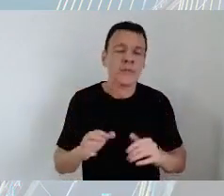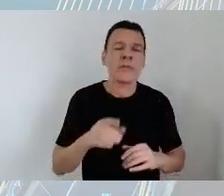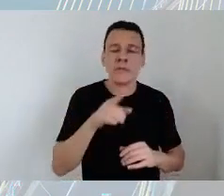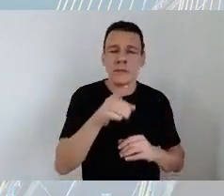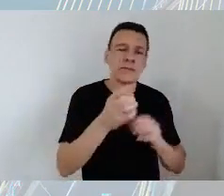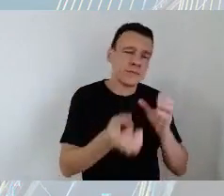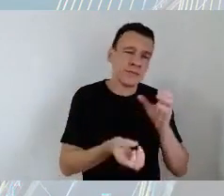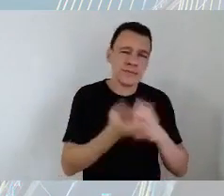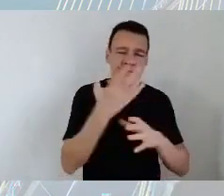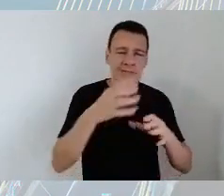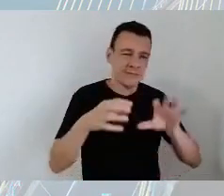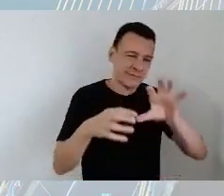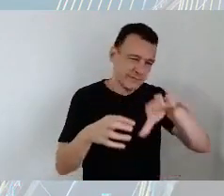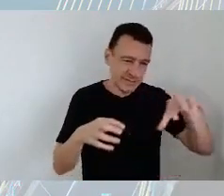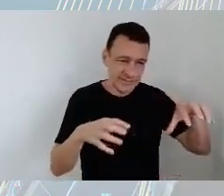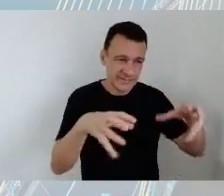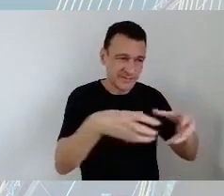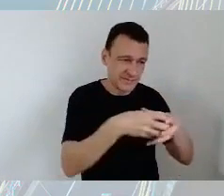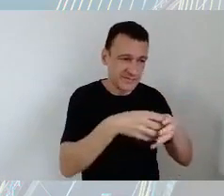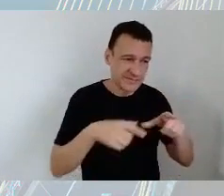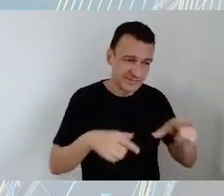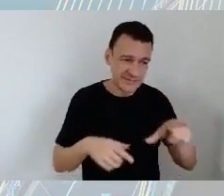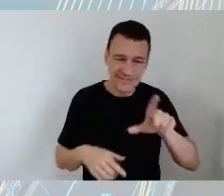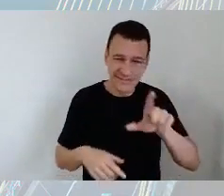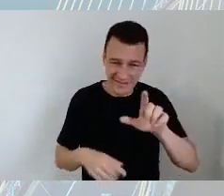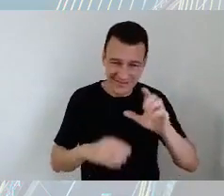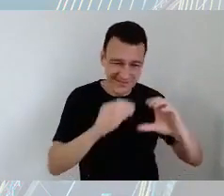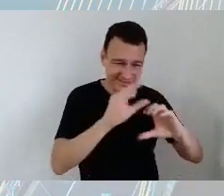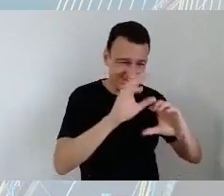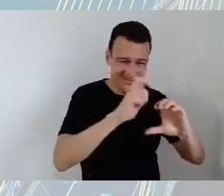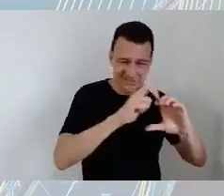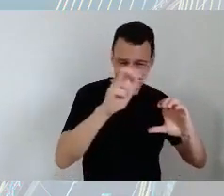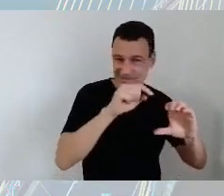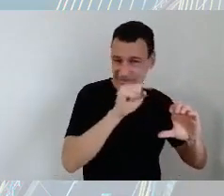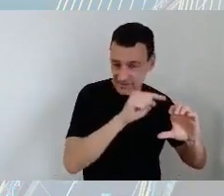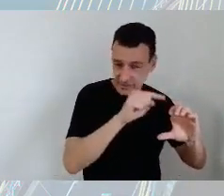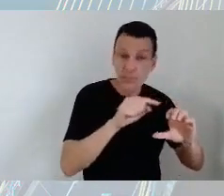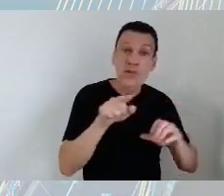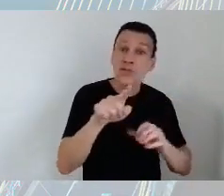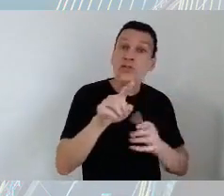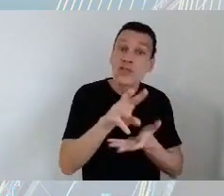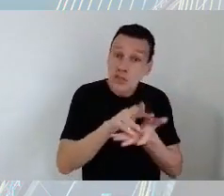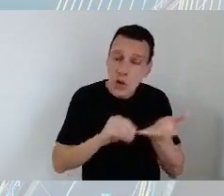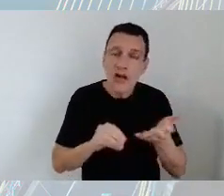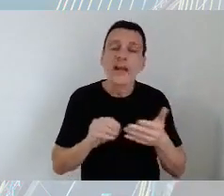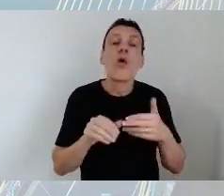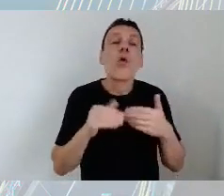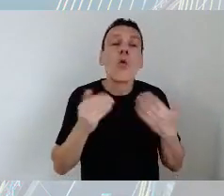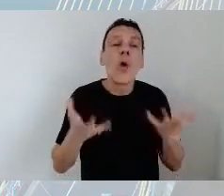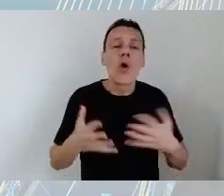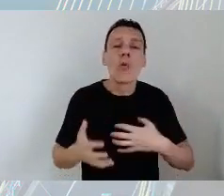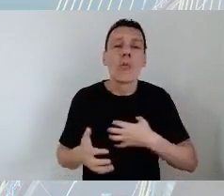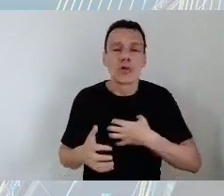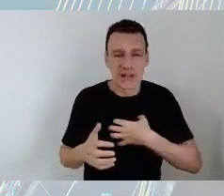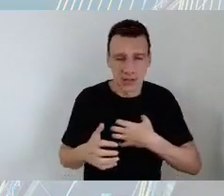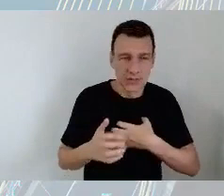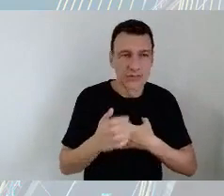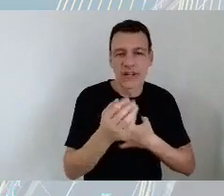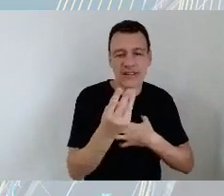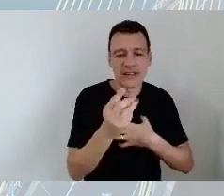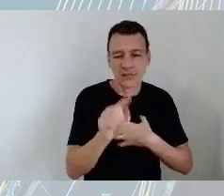ChatGPT. E dessa instância, você tem que escolher o modelo. Então, o modelo diz se eu estou utilizando o 3.5, que é a versão mais antiga,